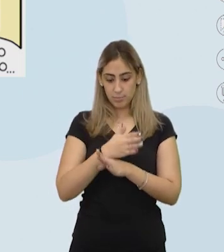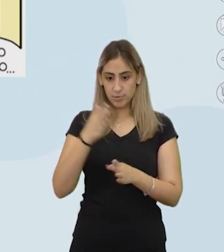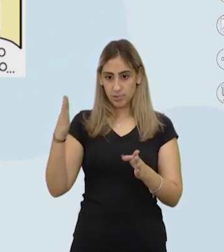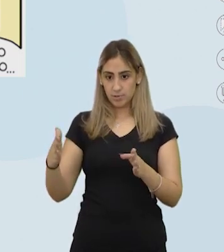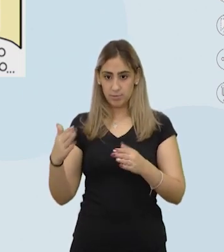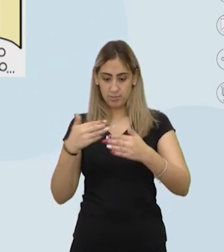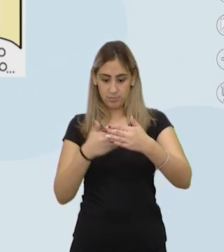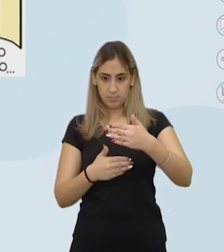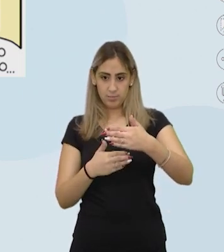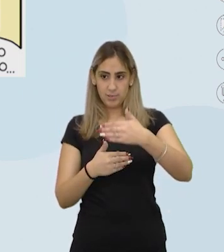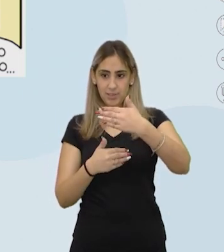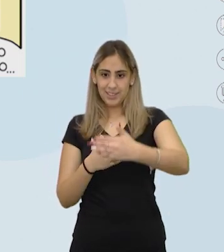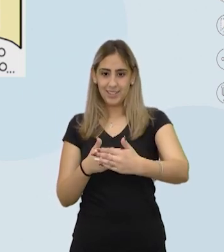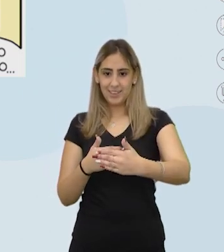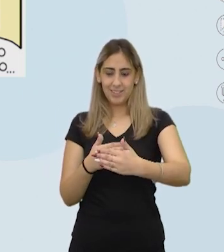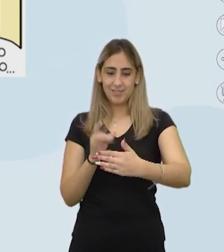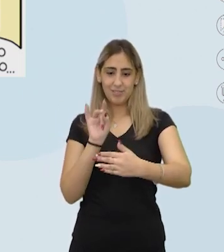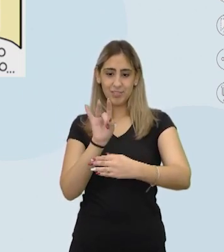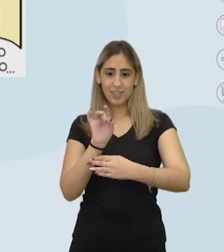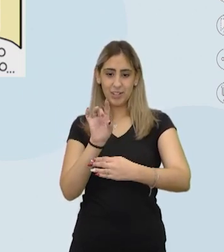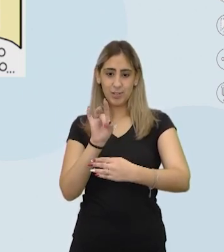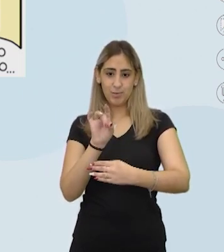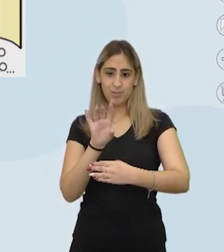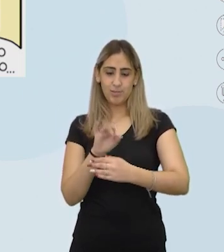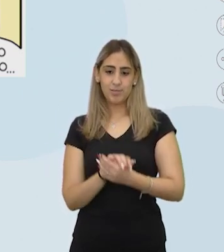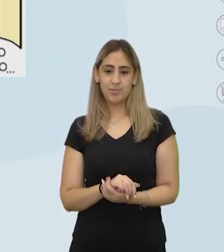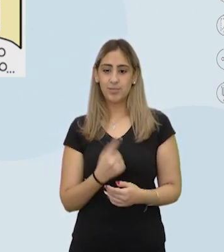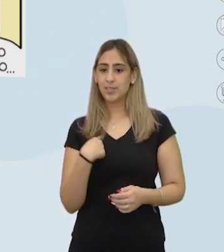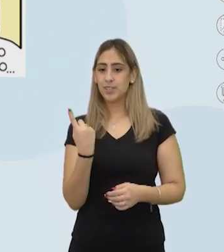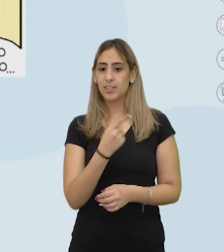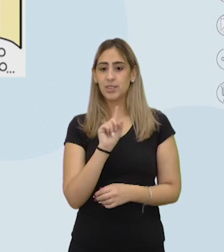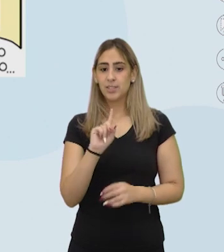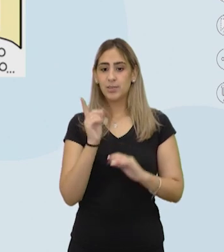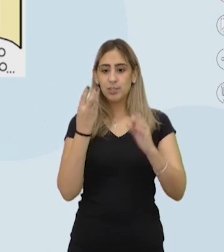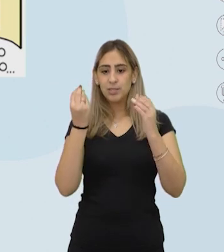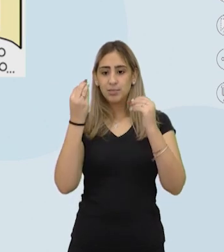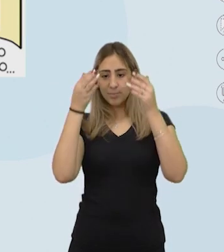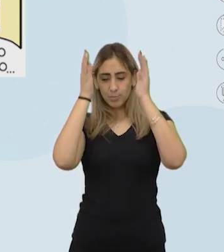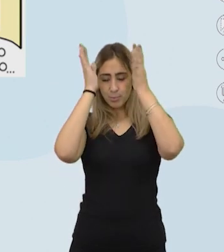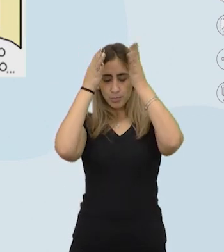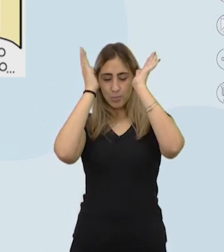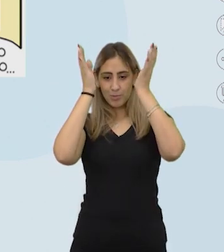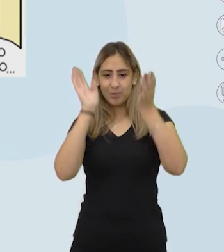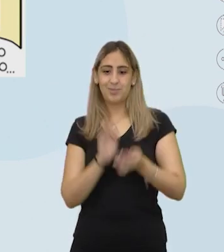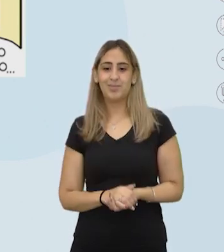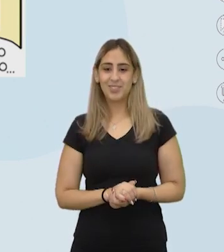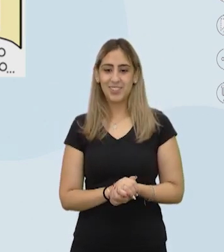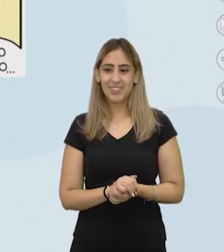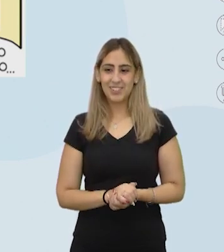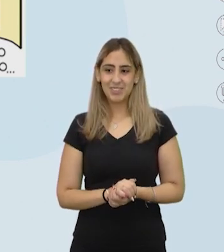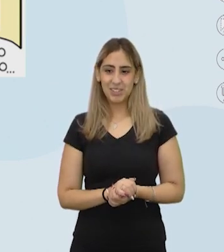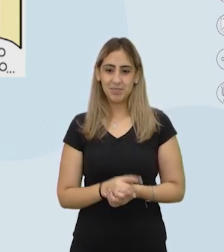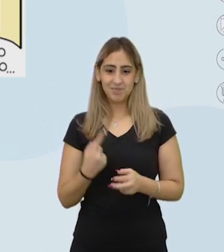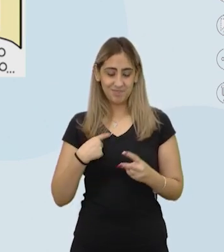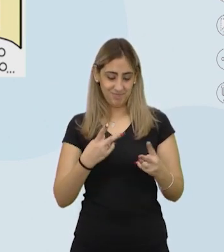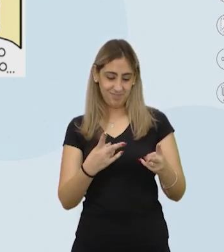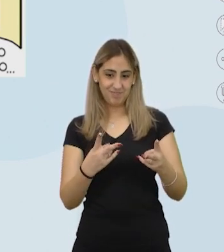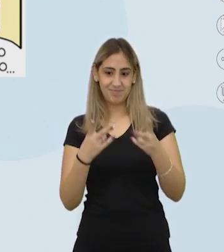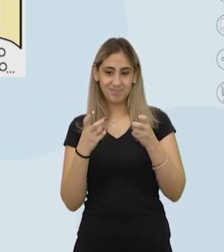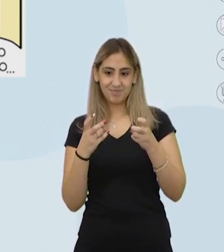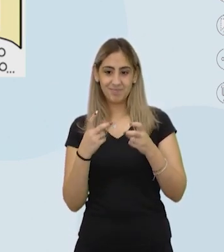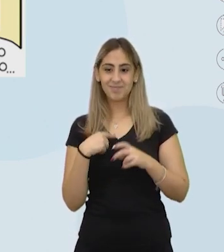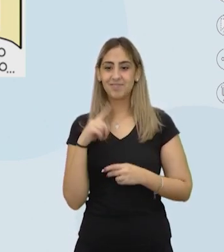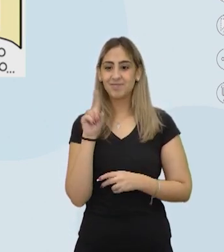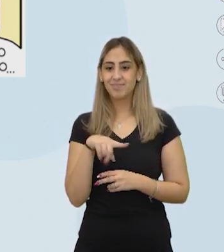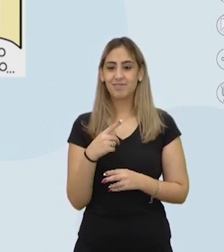vidro aberto. Se a gente não fosse tão burro, né? Então perceba que a gente tá vendo os 2 insetos aqui, parecia que